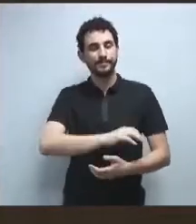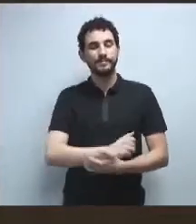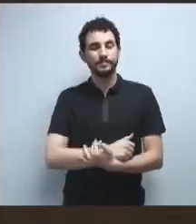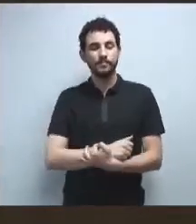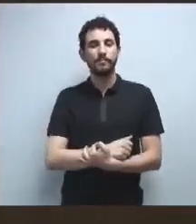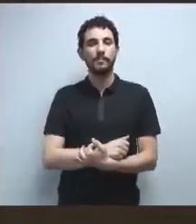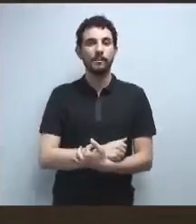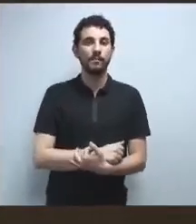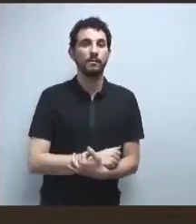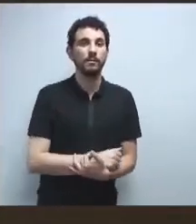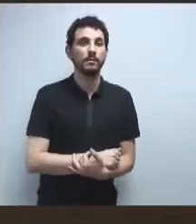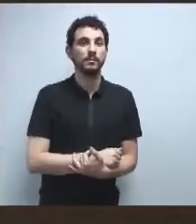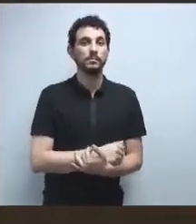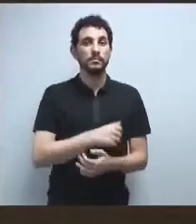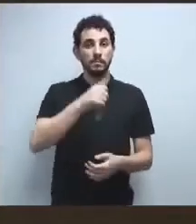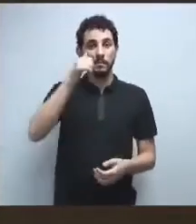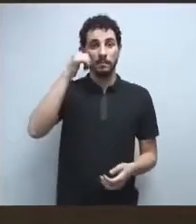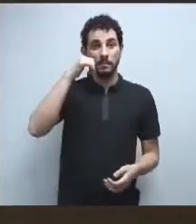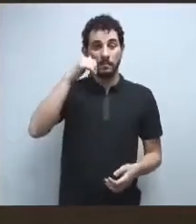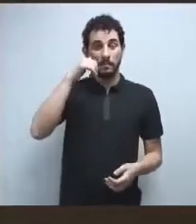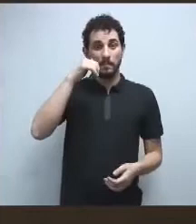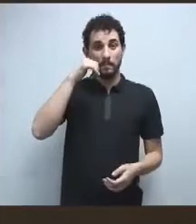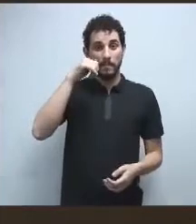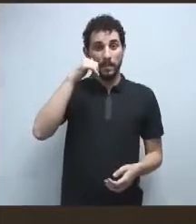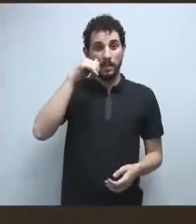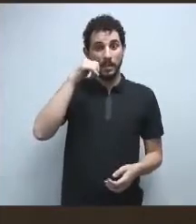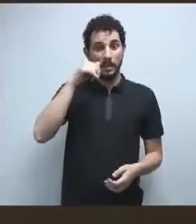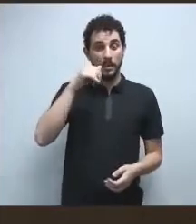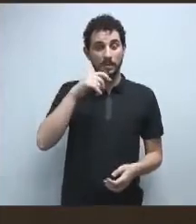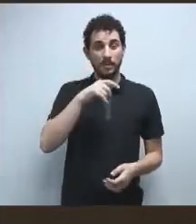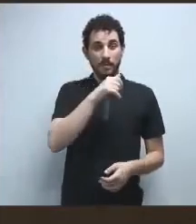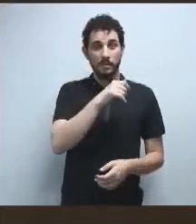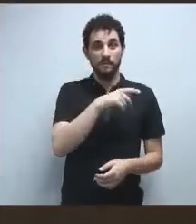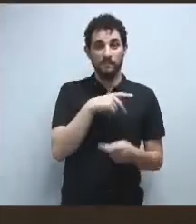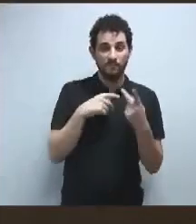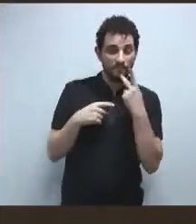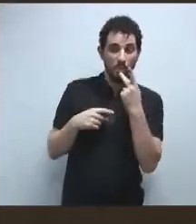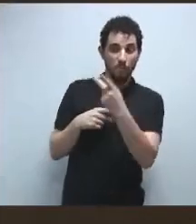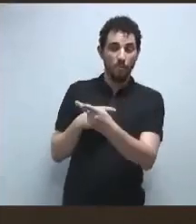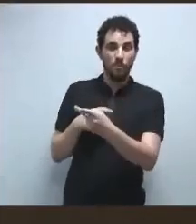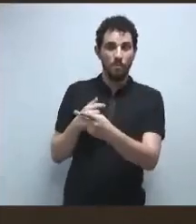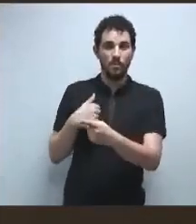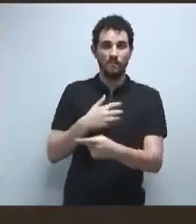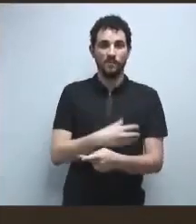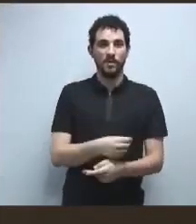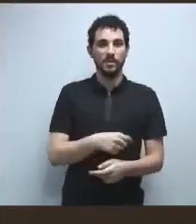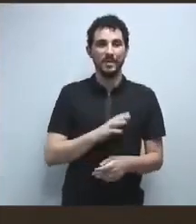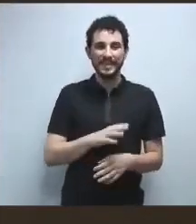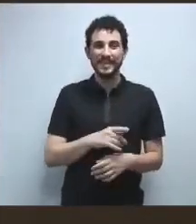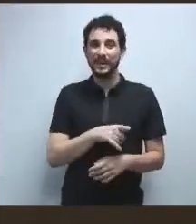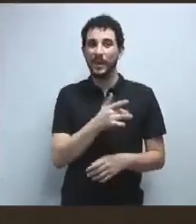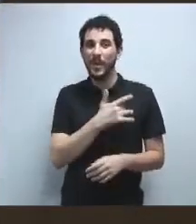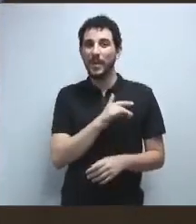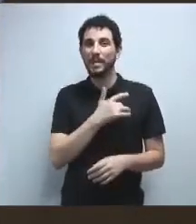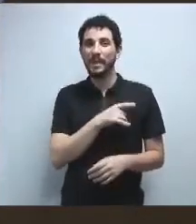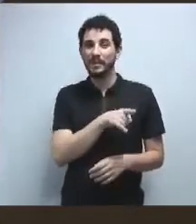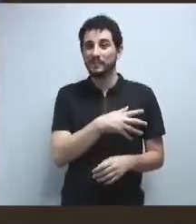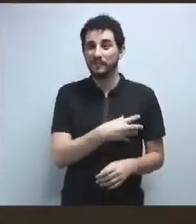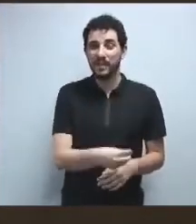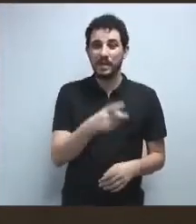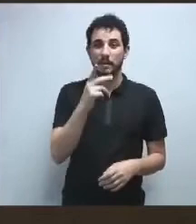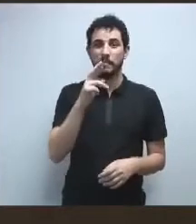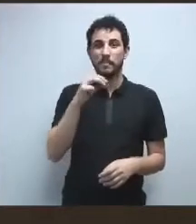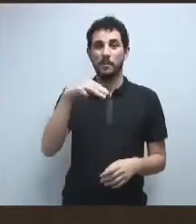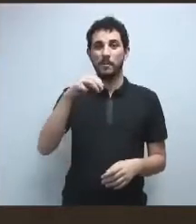a moça sem saber que ela era minha filha falou olha é coitadinho ela vai ser filho do promotor